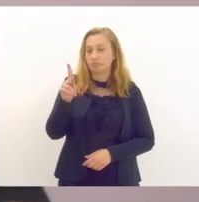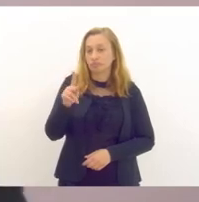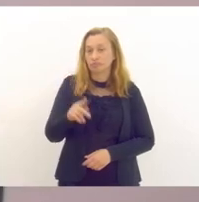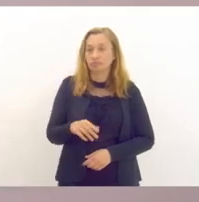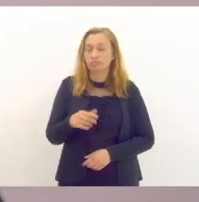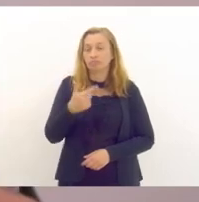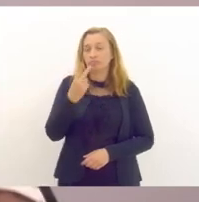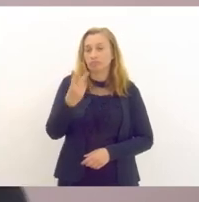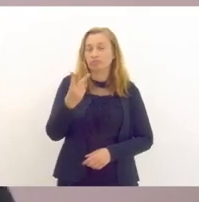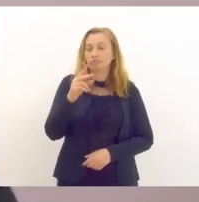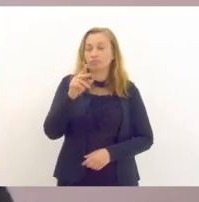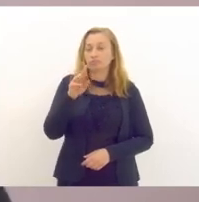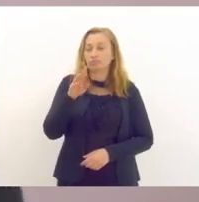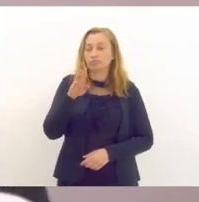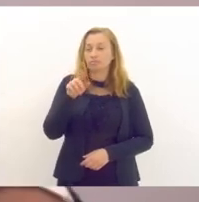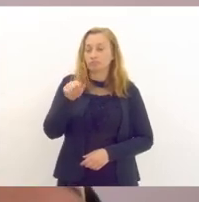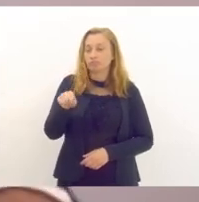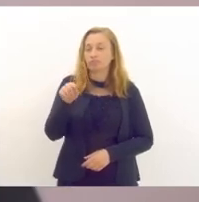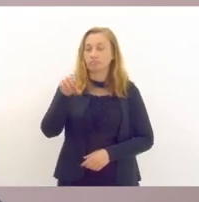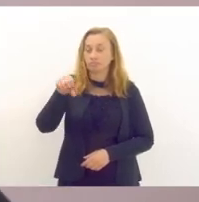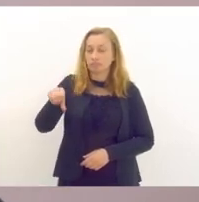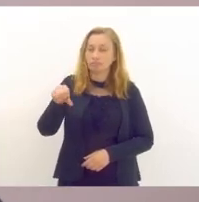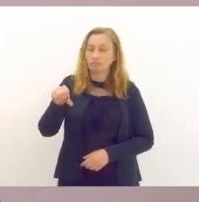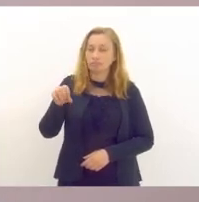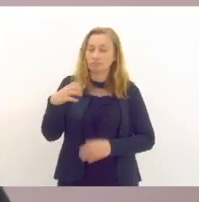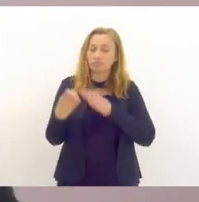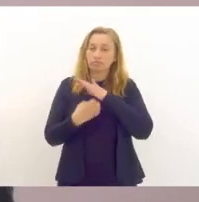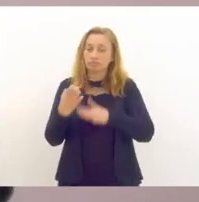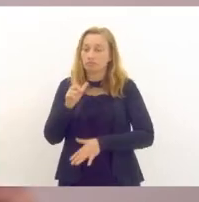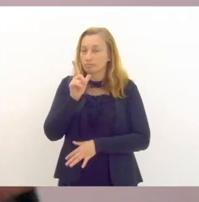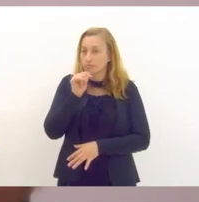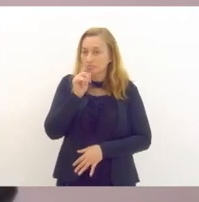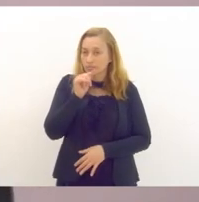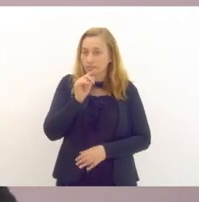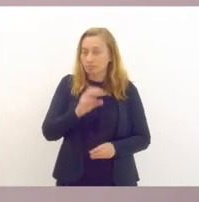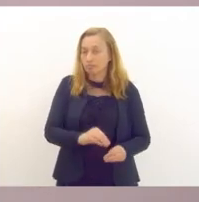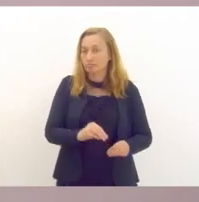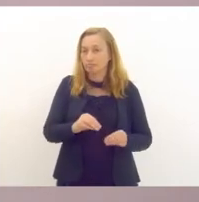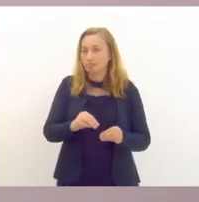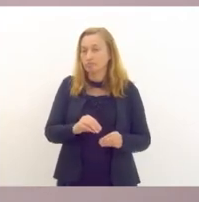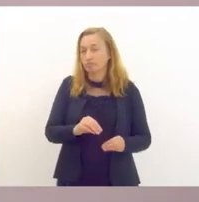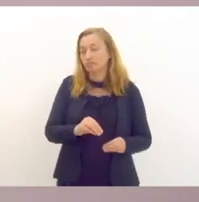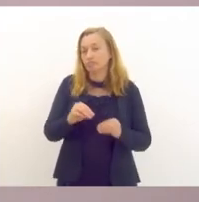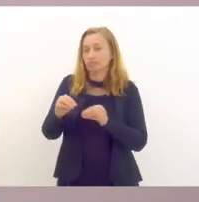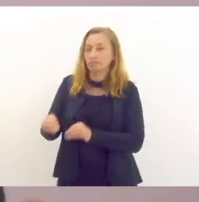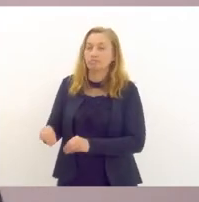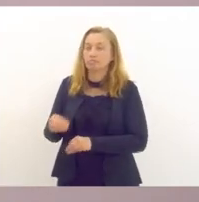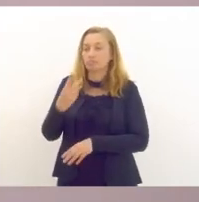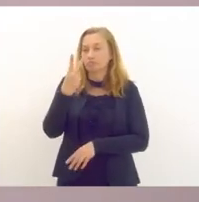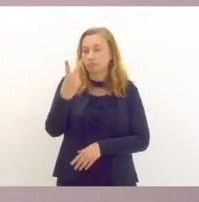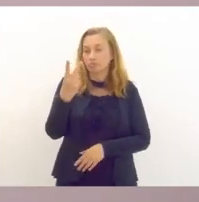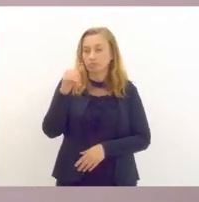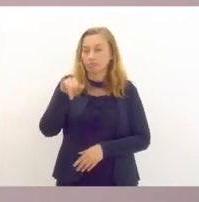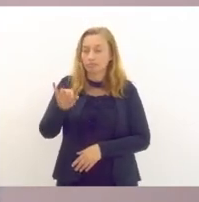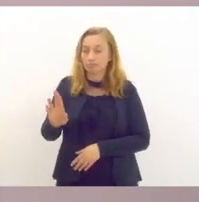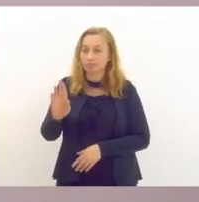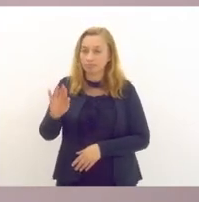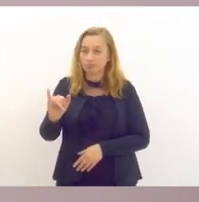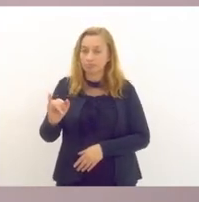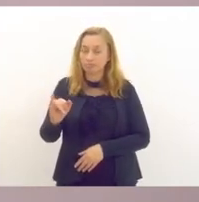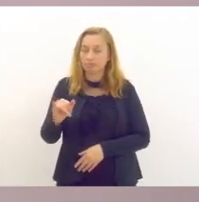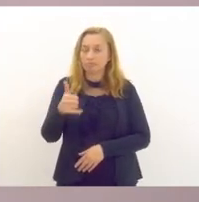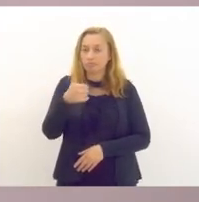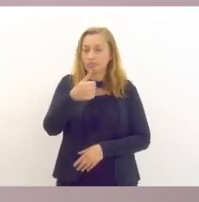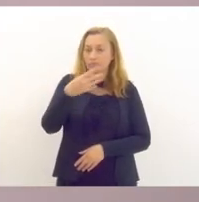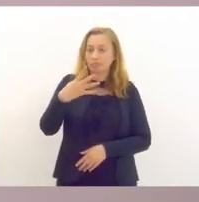2.9 pi de Cedae e uma transferência de 14 bilhões e